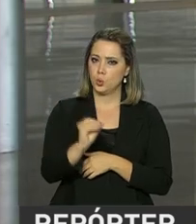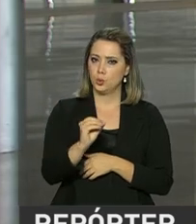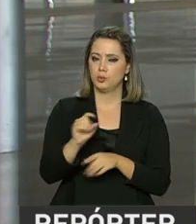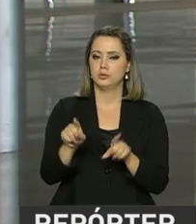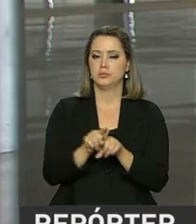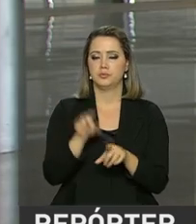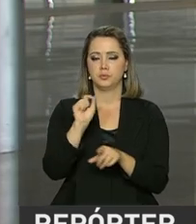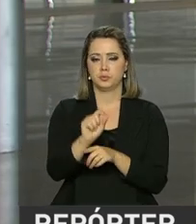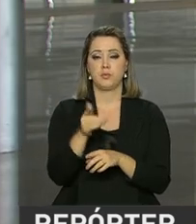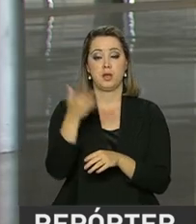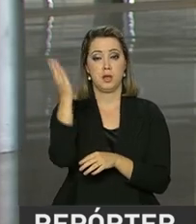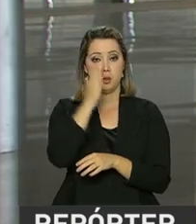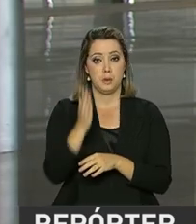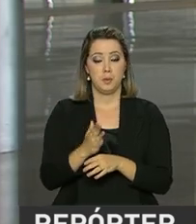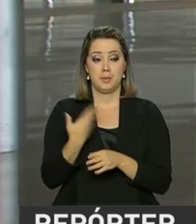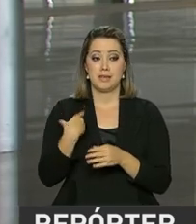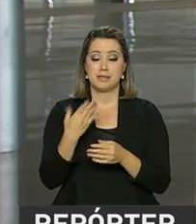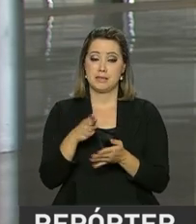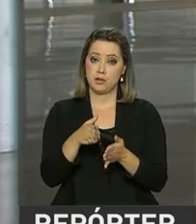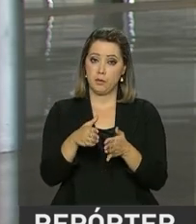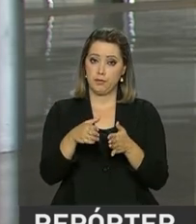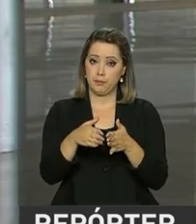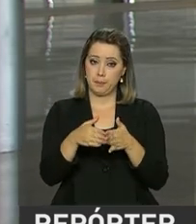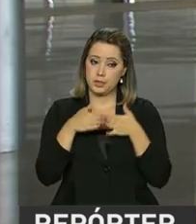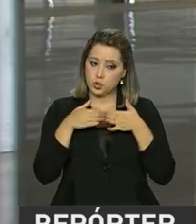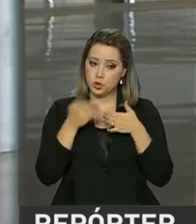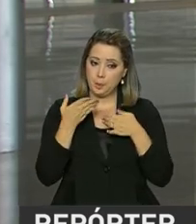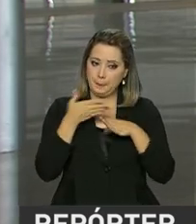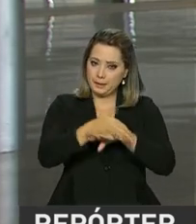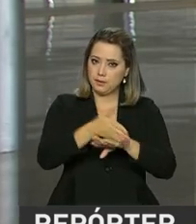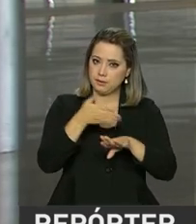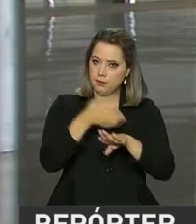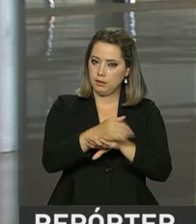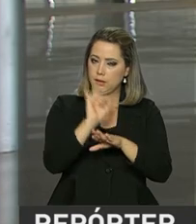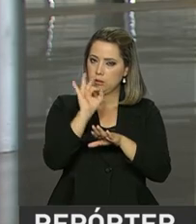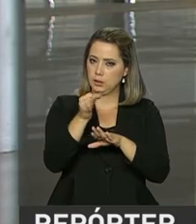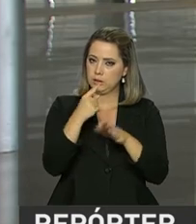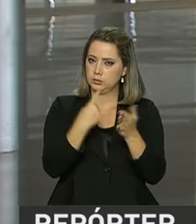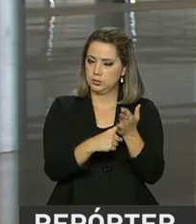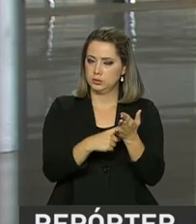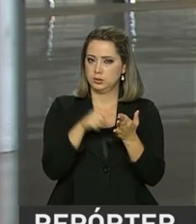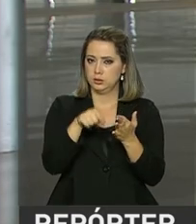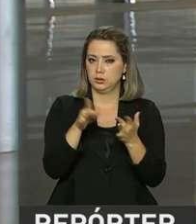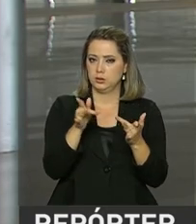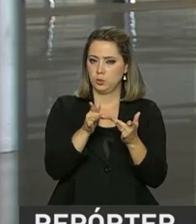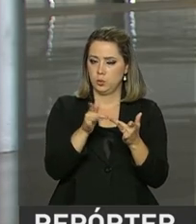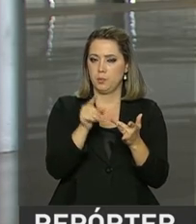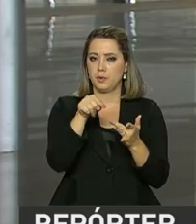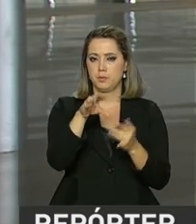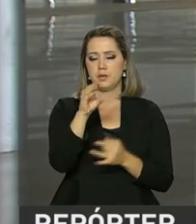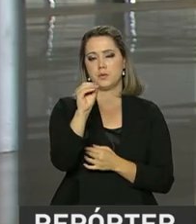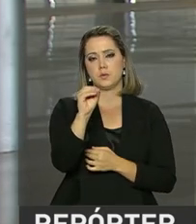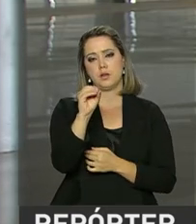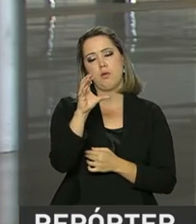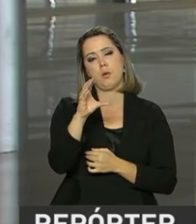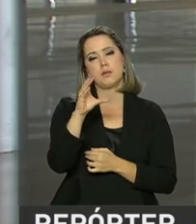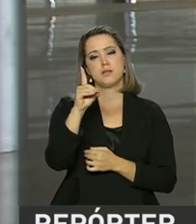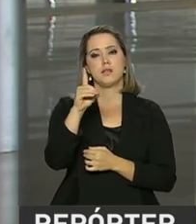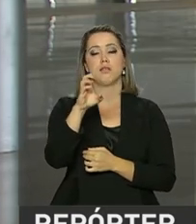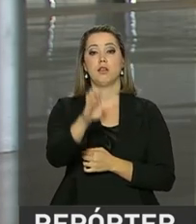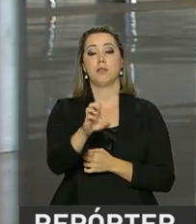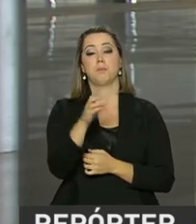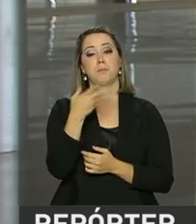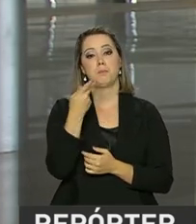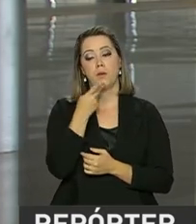passada o Brasil enviou a sua solicitação formal de adesão à ocde segundo a